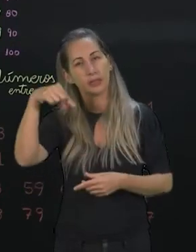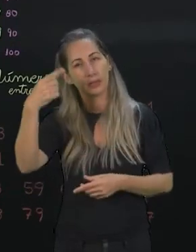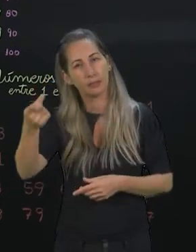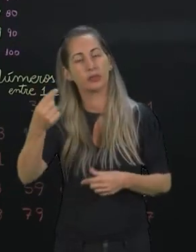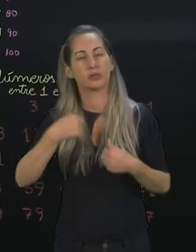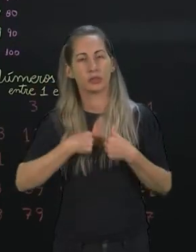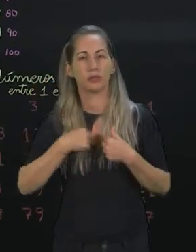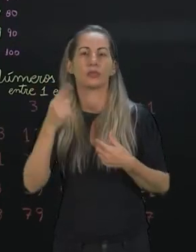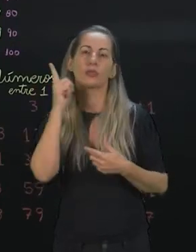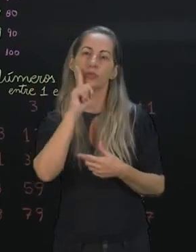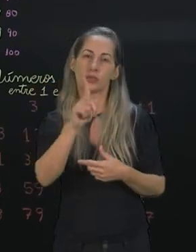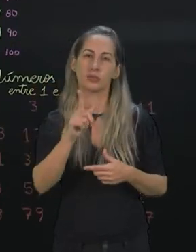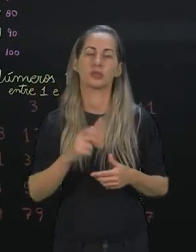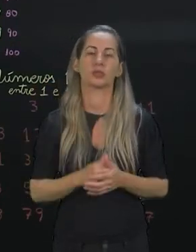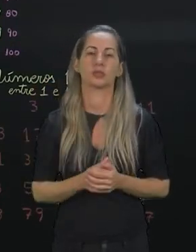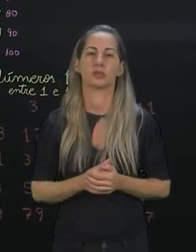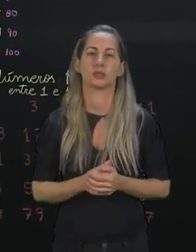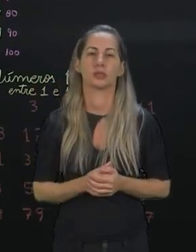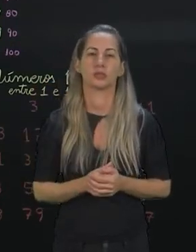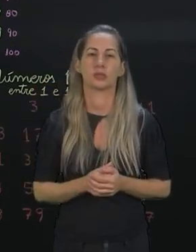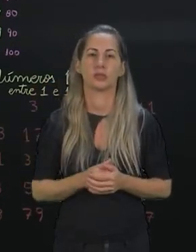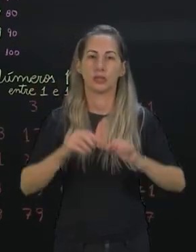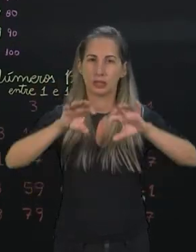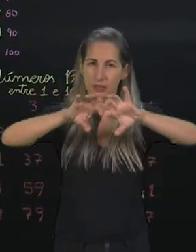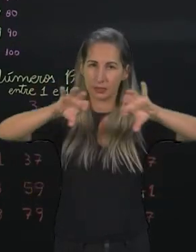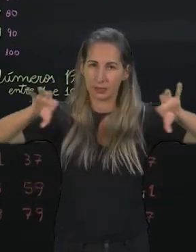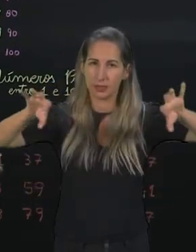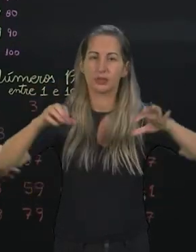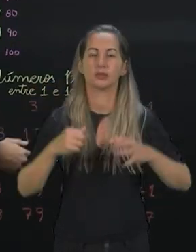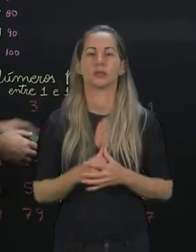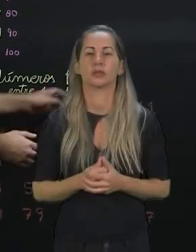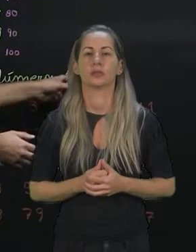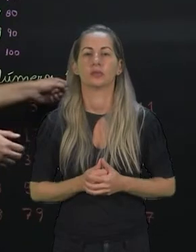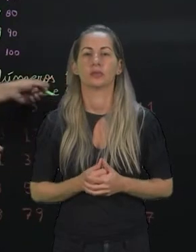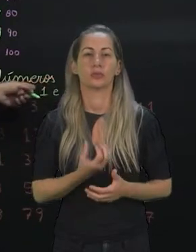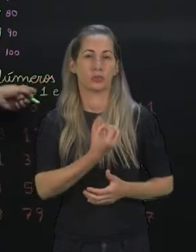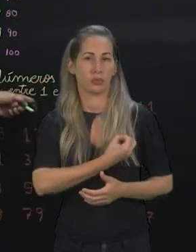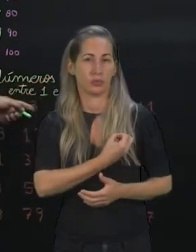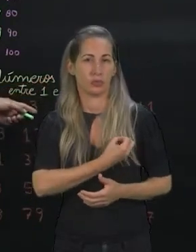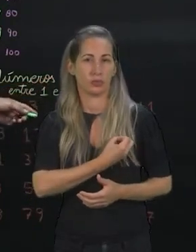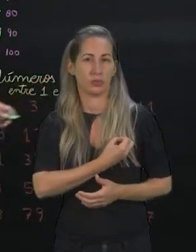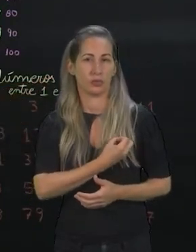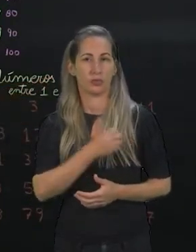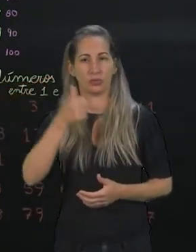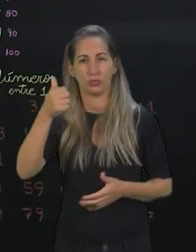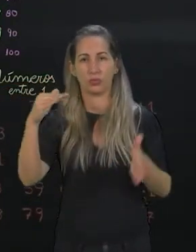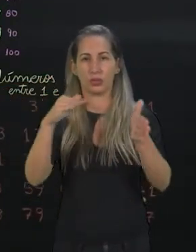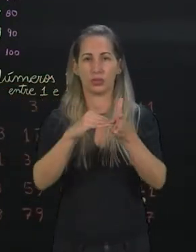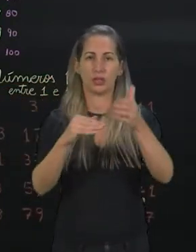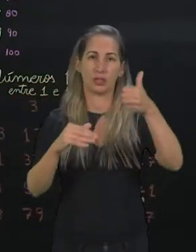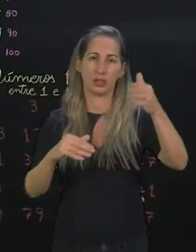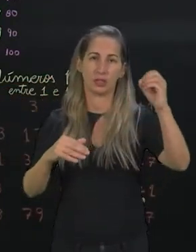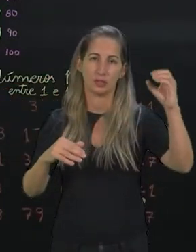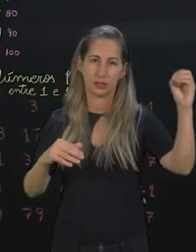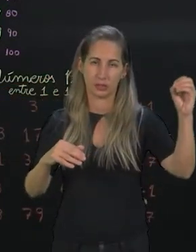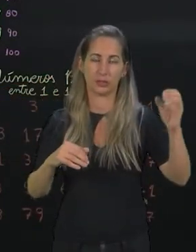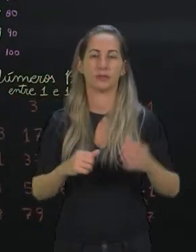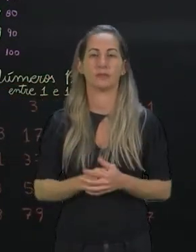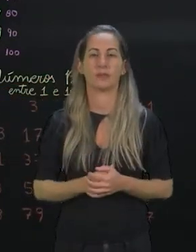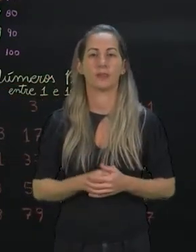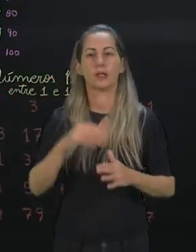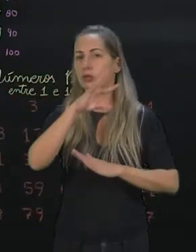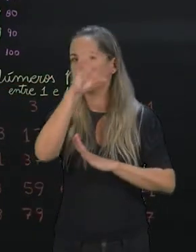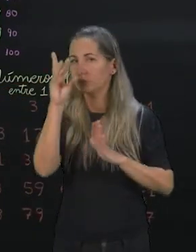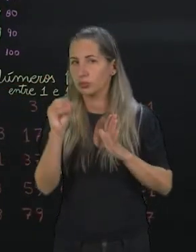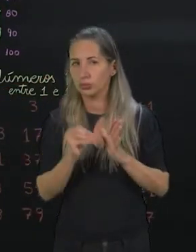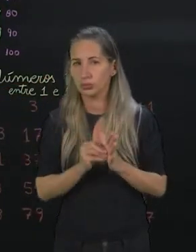eu consegui aqui, no caso, né, fiz aqui a separação desses números primos de 1 até 100. Aqui eu estou analisando